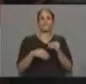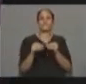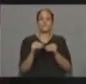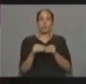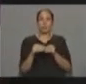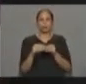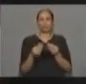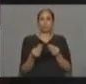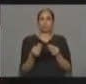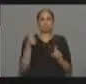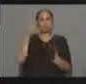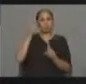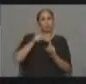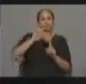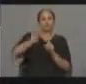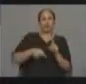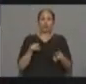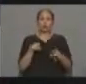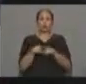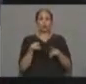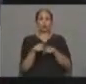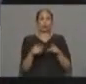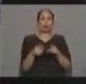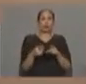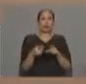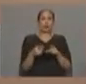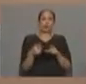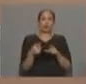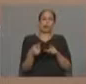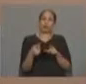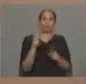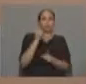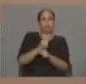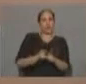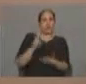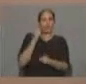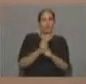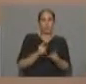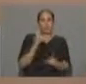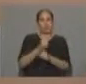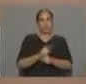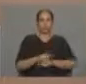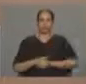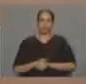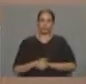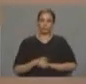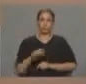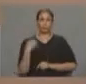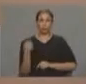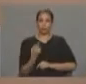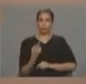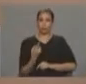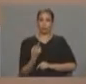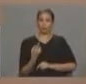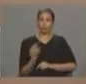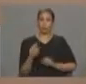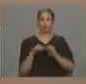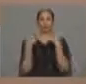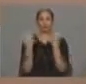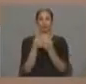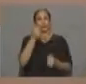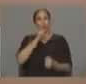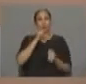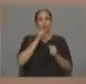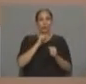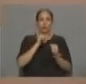calçamento pública já existente nós temos uns tirar do gênero nos açores mais desigual